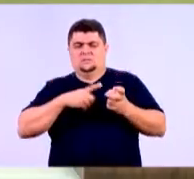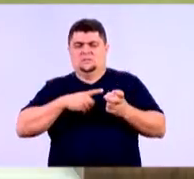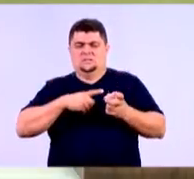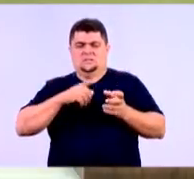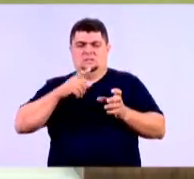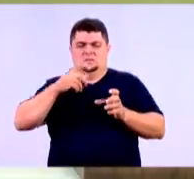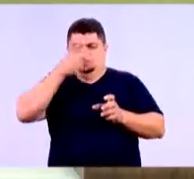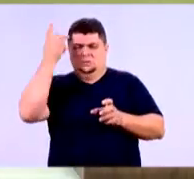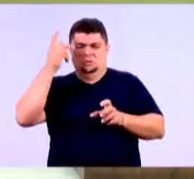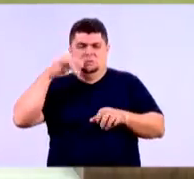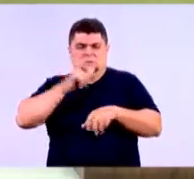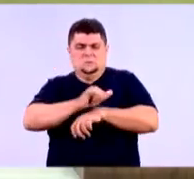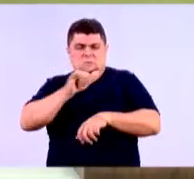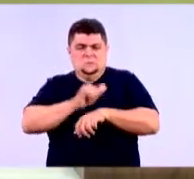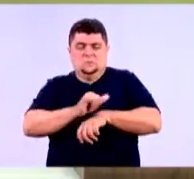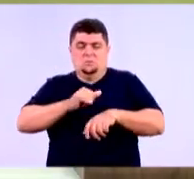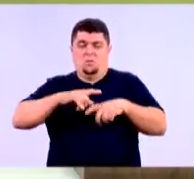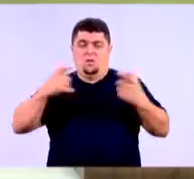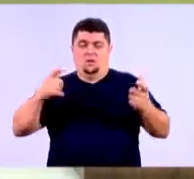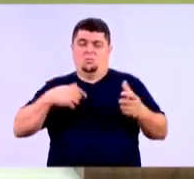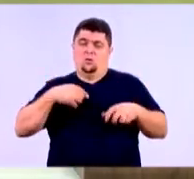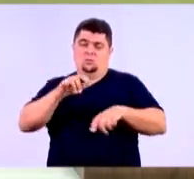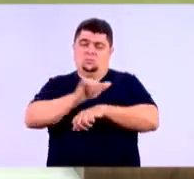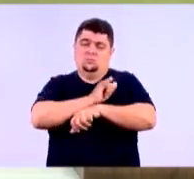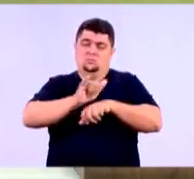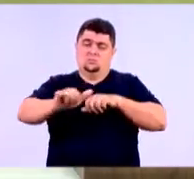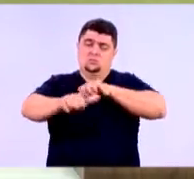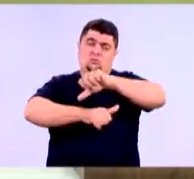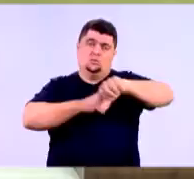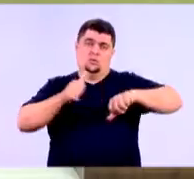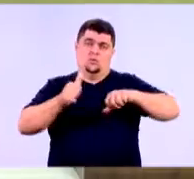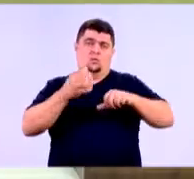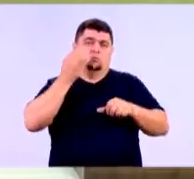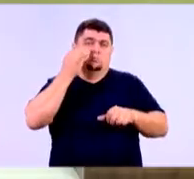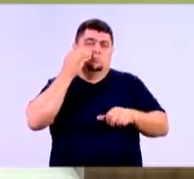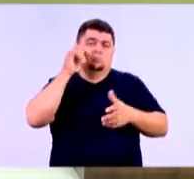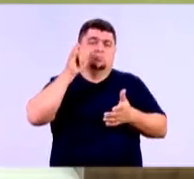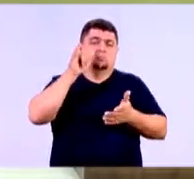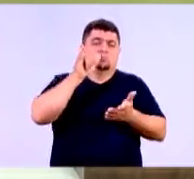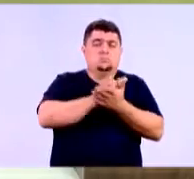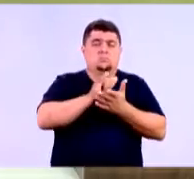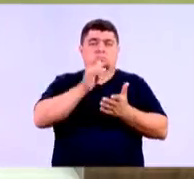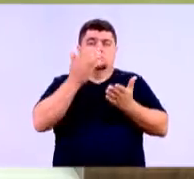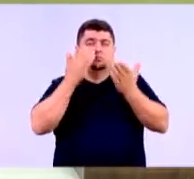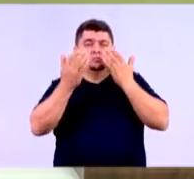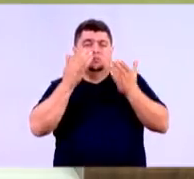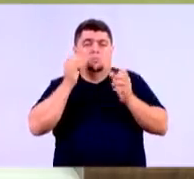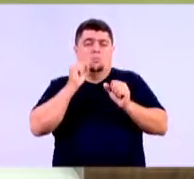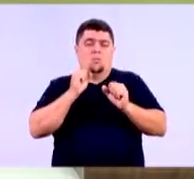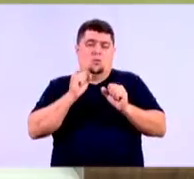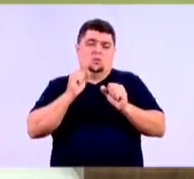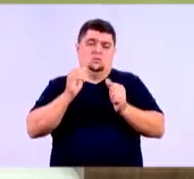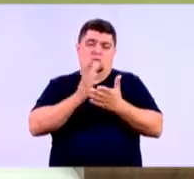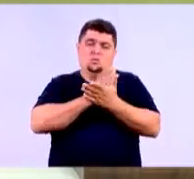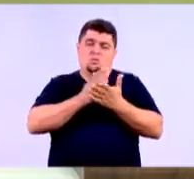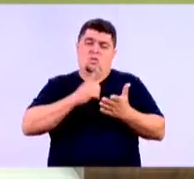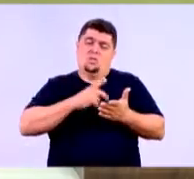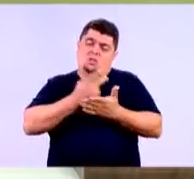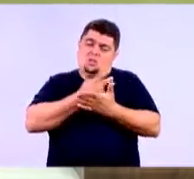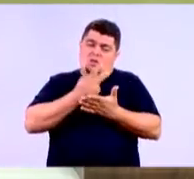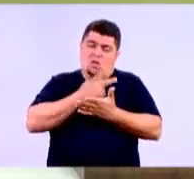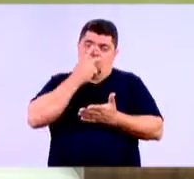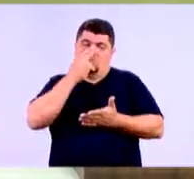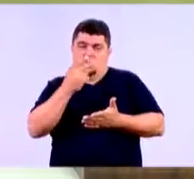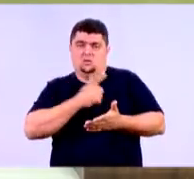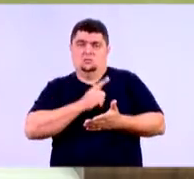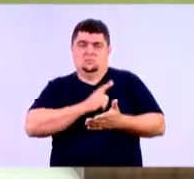muito alta, você pode rever a sua estratégia, pode rever a sua análise de cadastro, alguma coisa pode estar passando ali que faz com que essa inadimplência